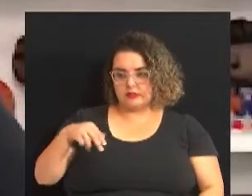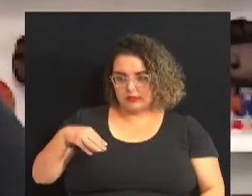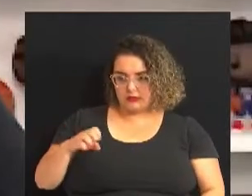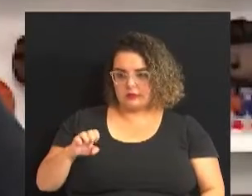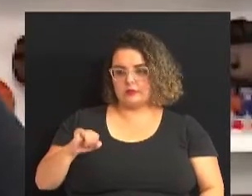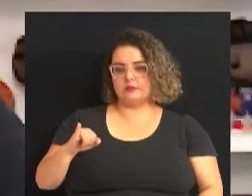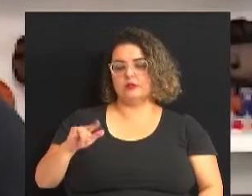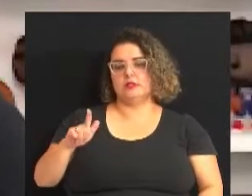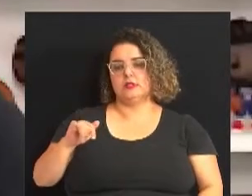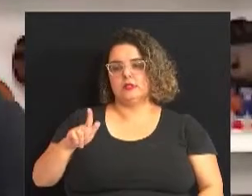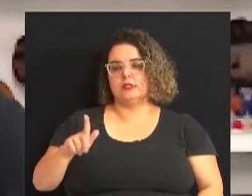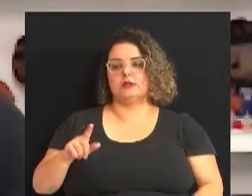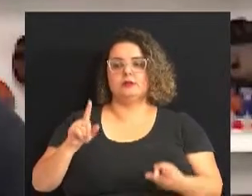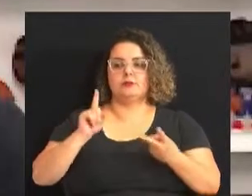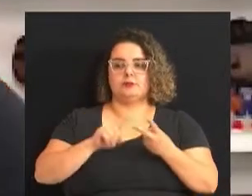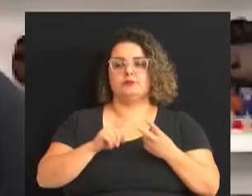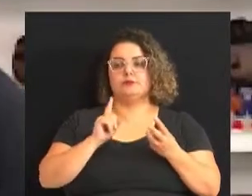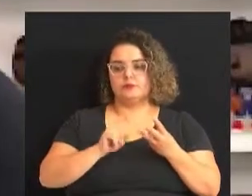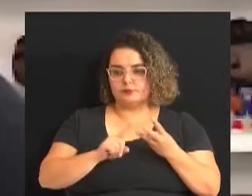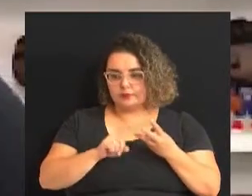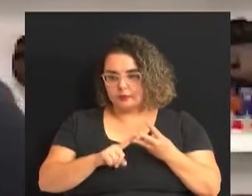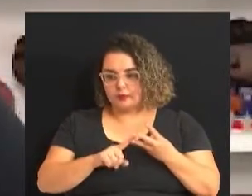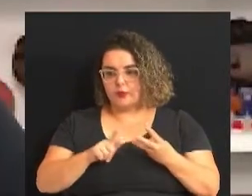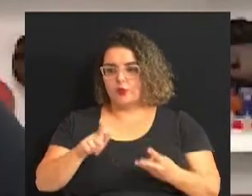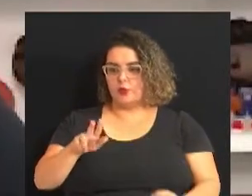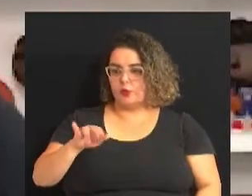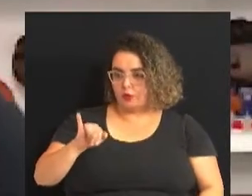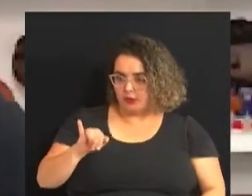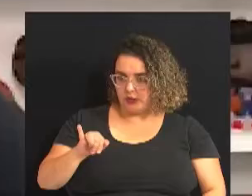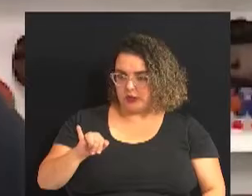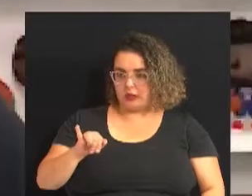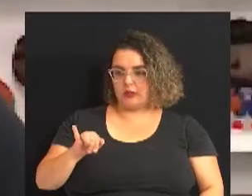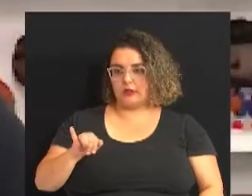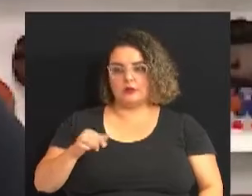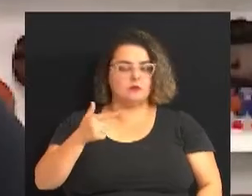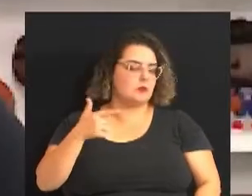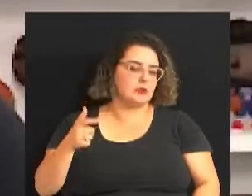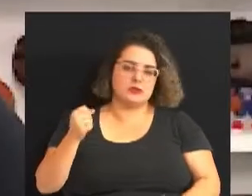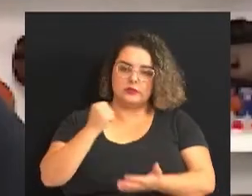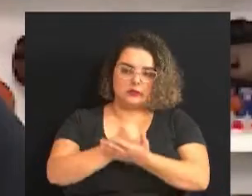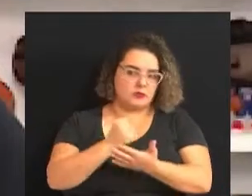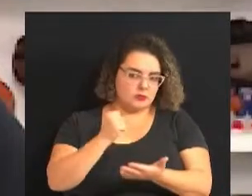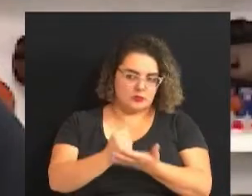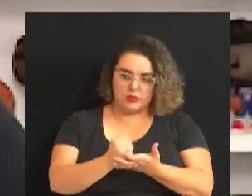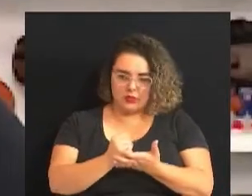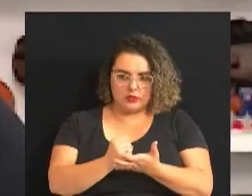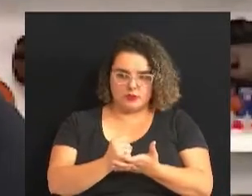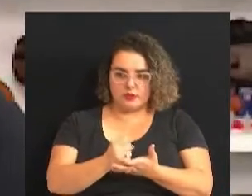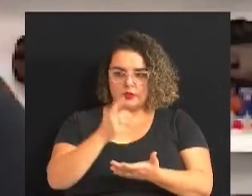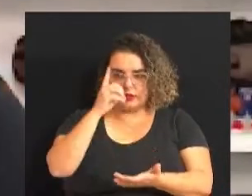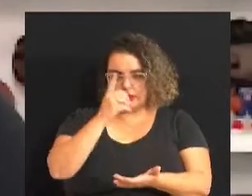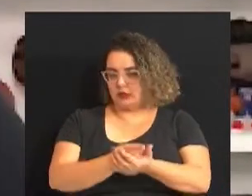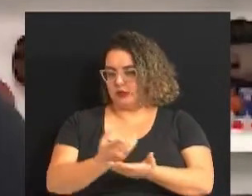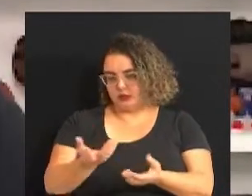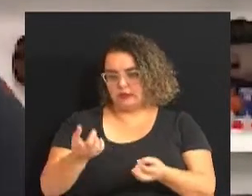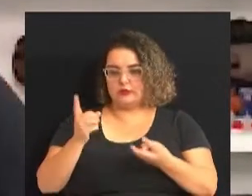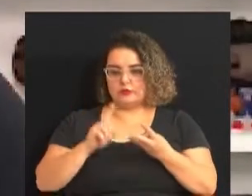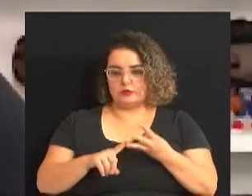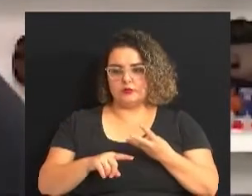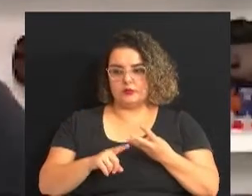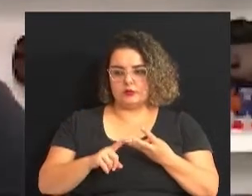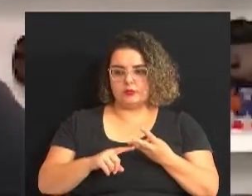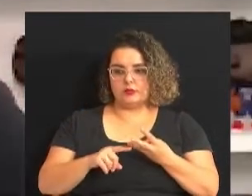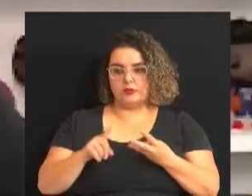noite. Você tem o Gui Santos no Golden State, mas não tem contrato definitivo ainda. Ele é um